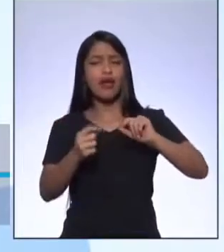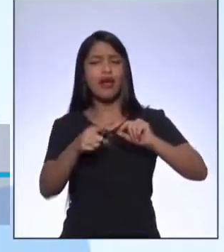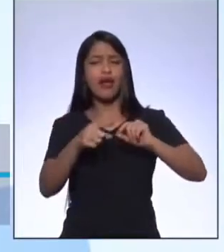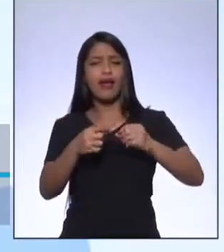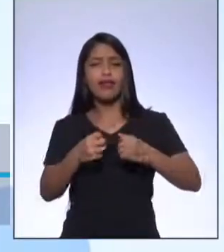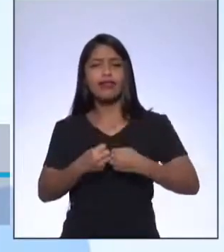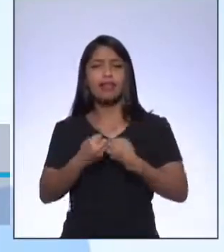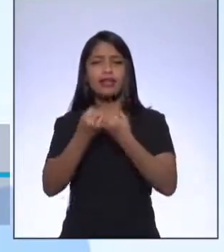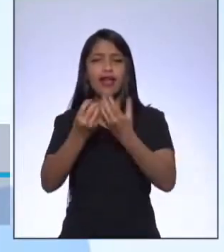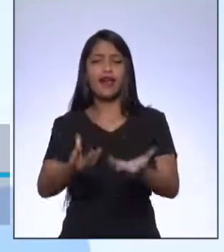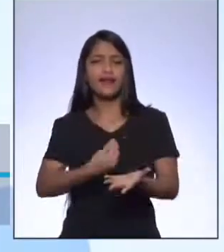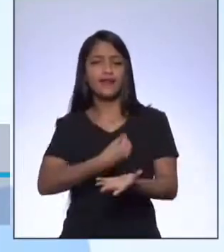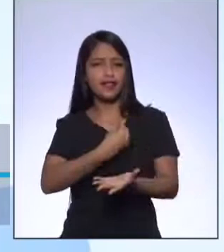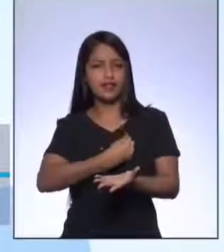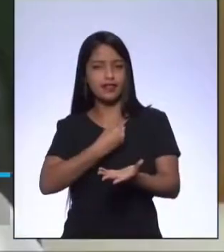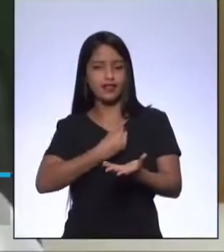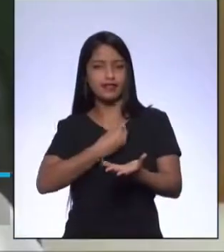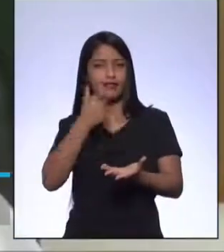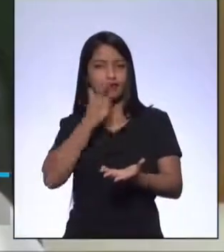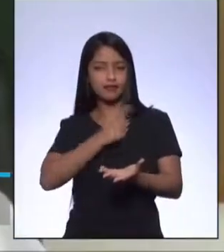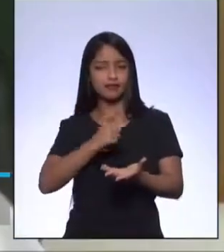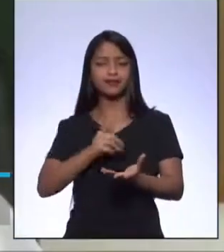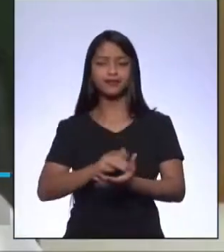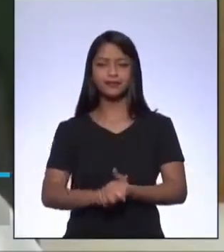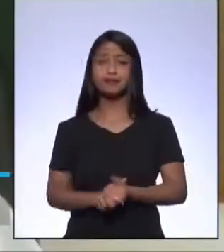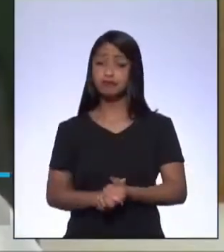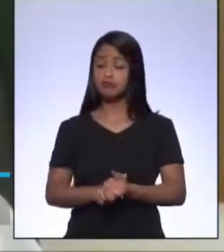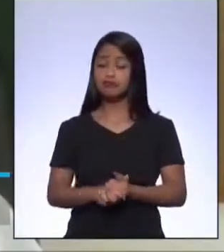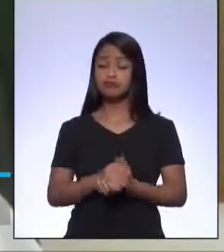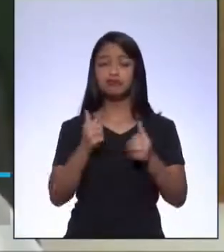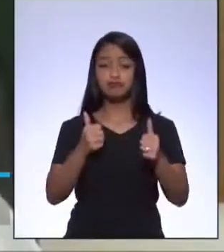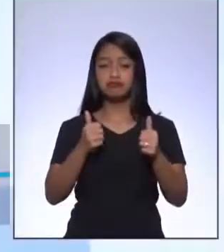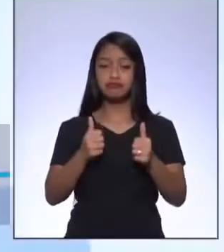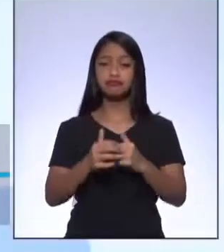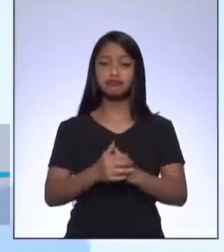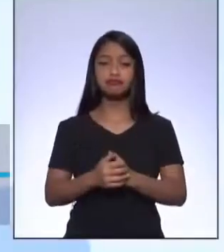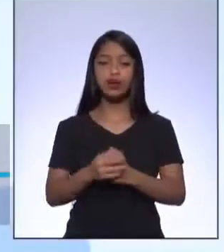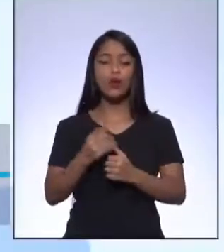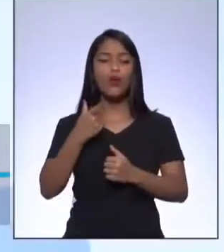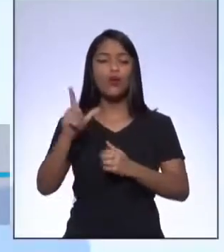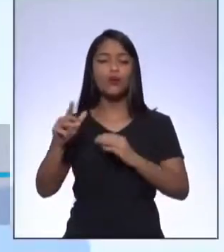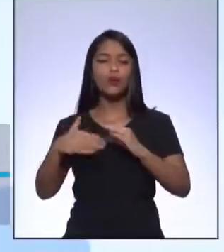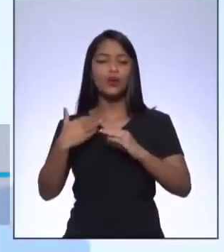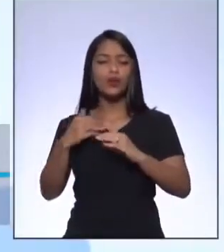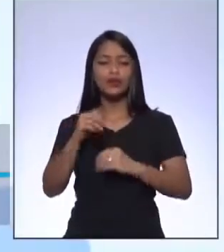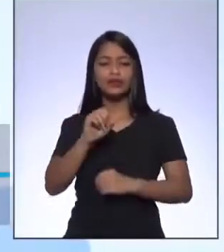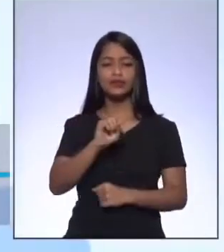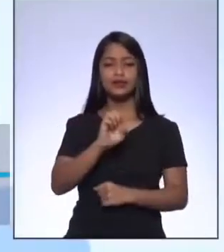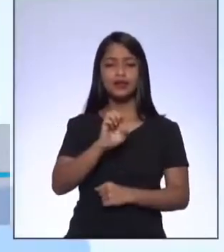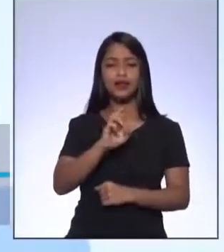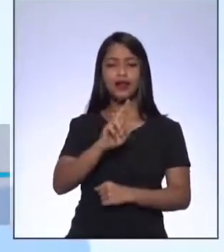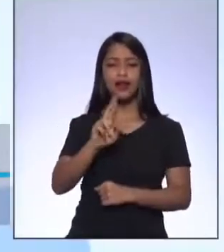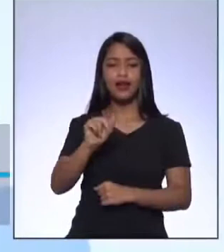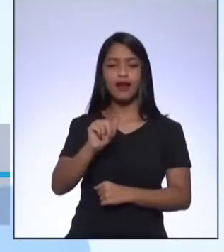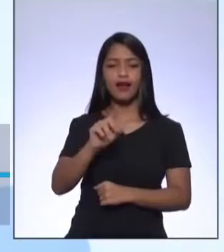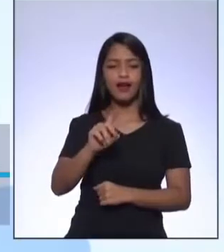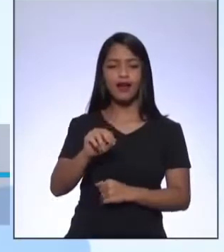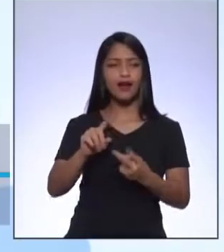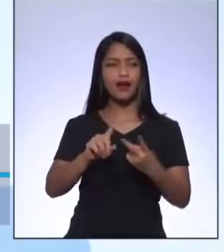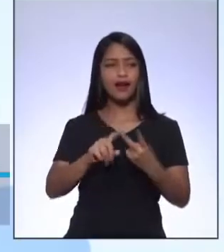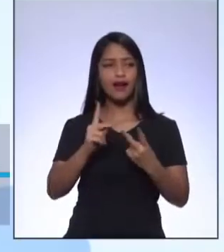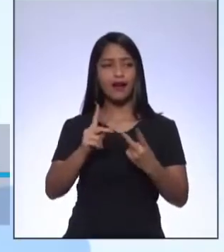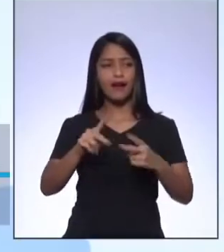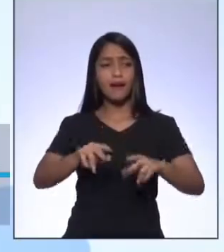vida, né? Olha, E tudo bem. tem vários outros aqui que escreveram Cerrado, escreveram